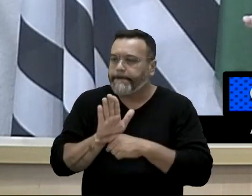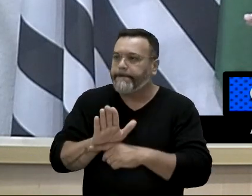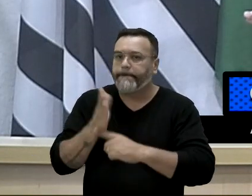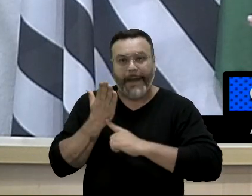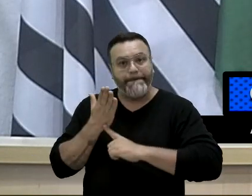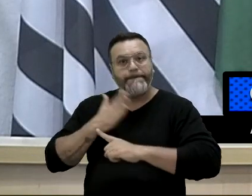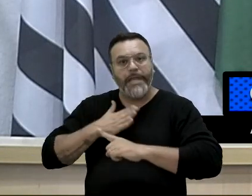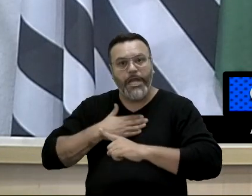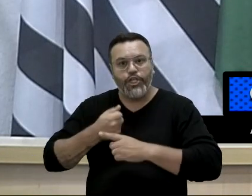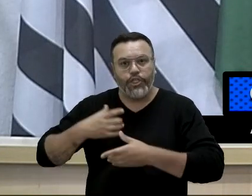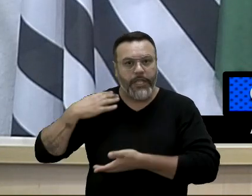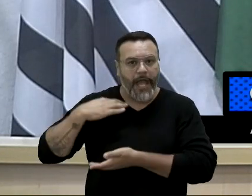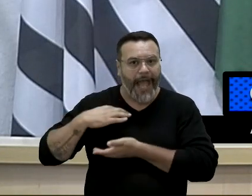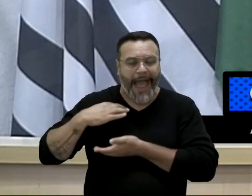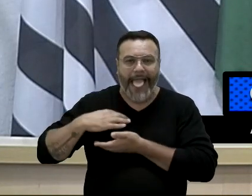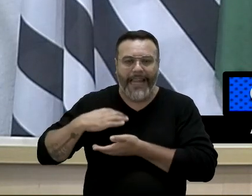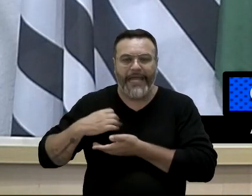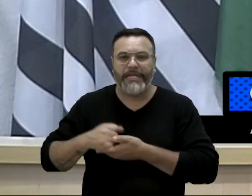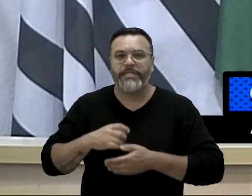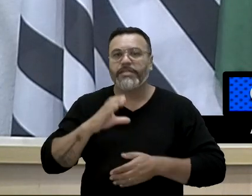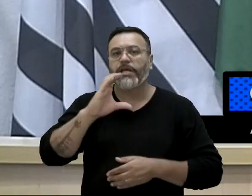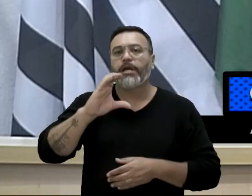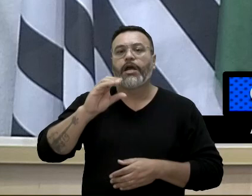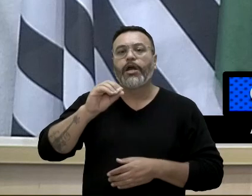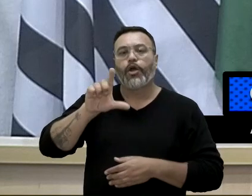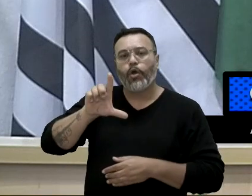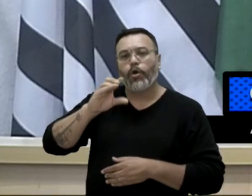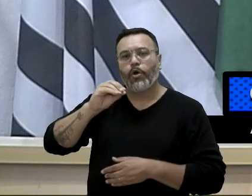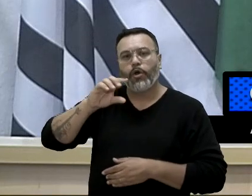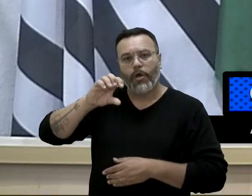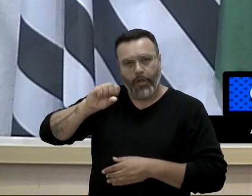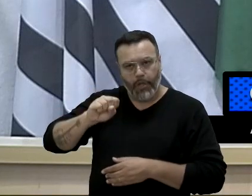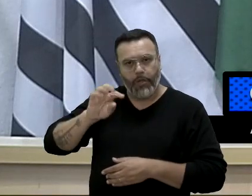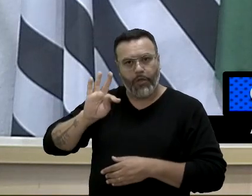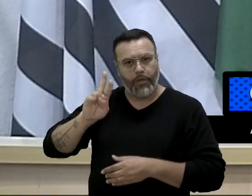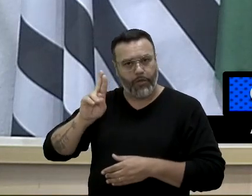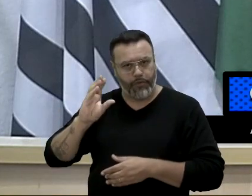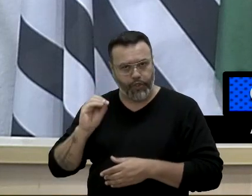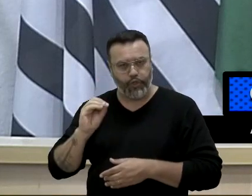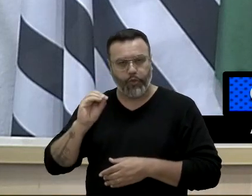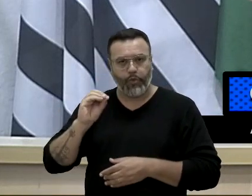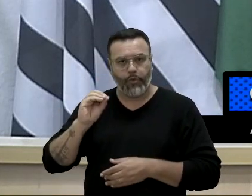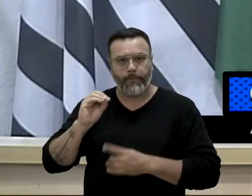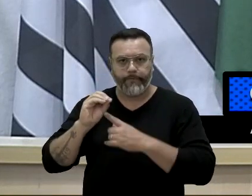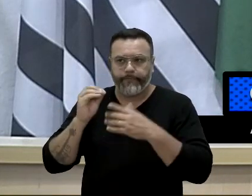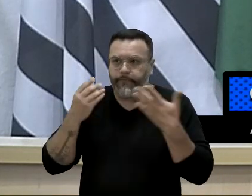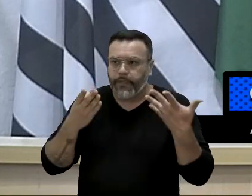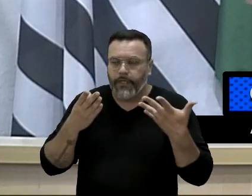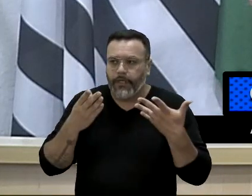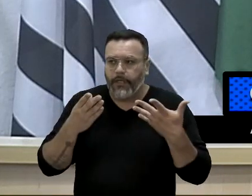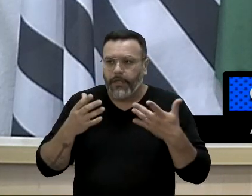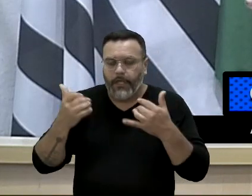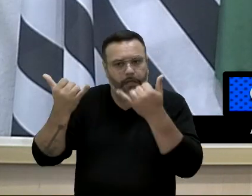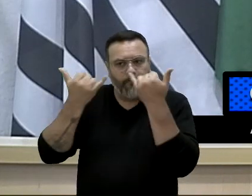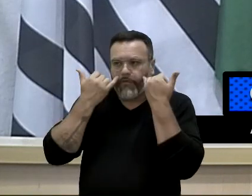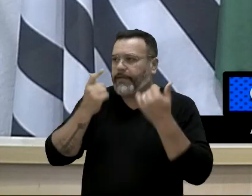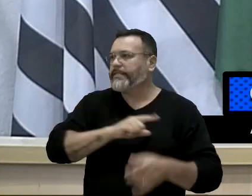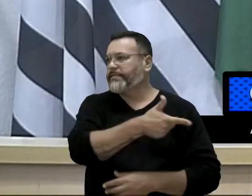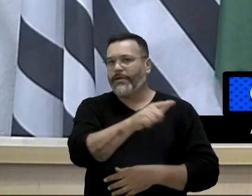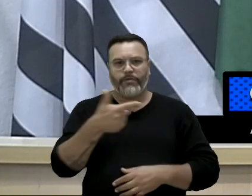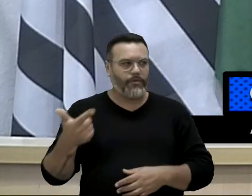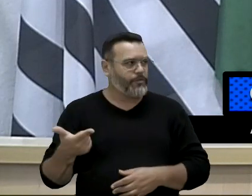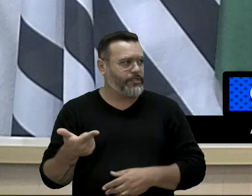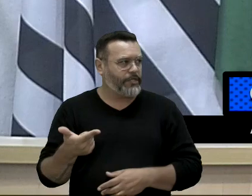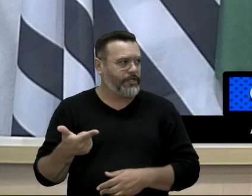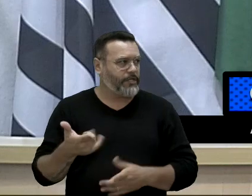para a Manu. Muitas mães não sabem disso. Se eu não tivesse sido informada por uma bênção de alguém, eu ia só lamentar, chorar, não ia